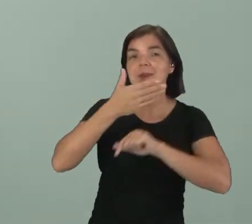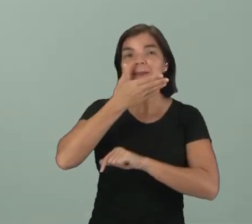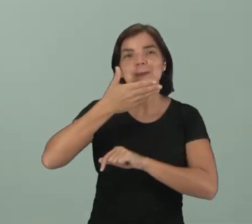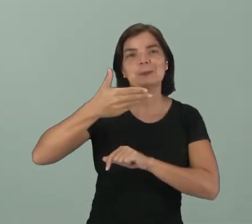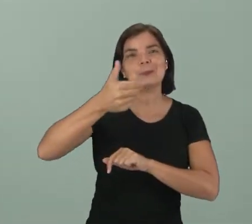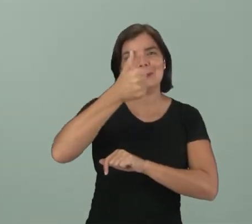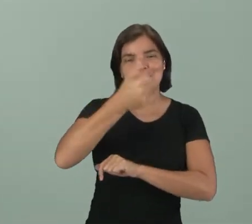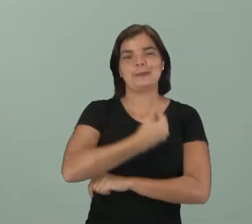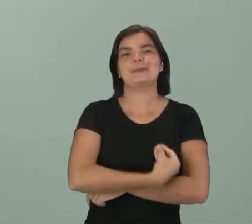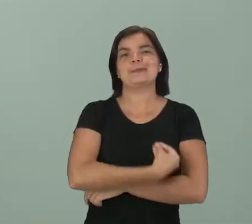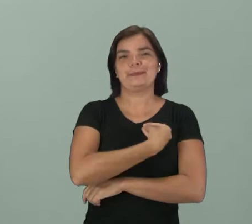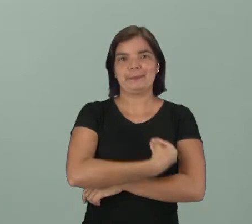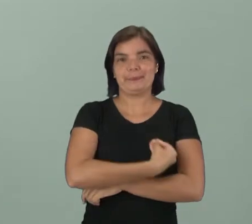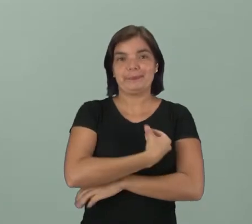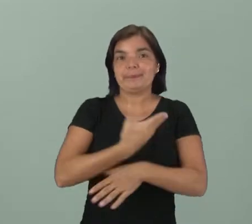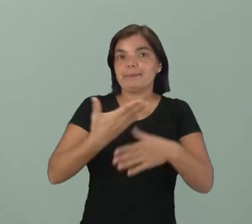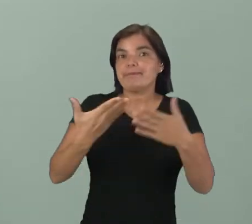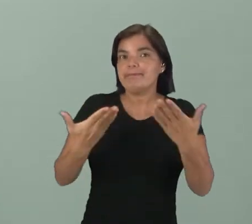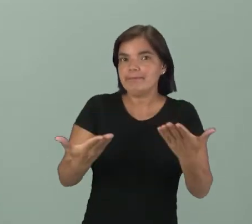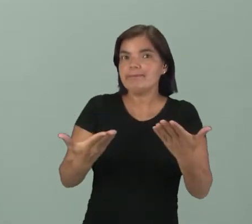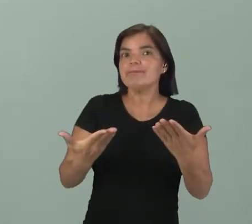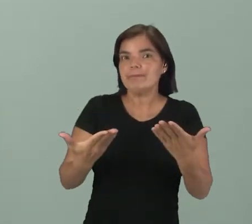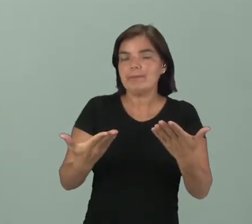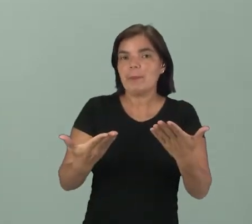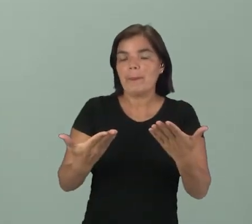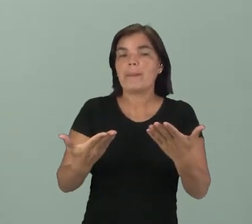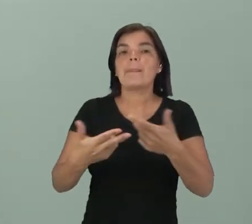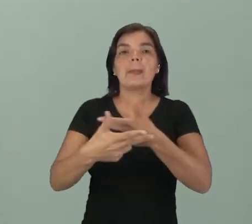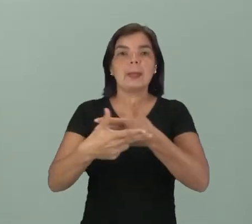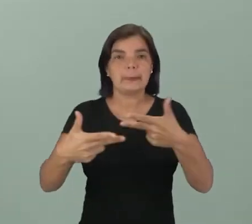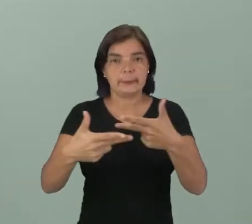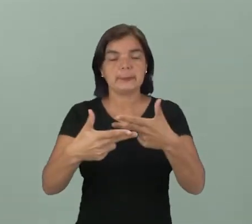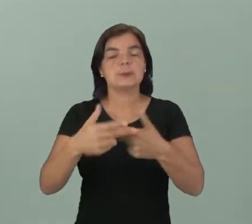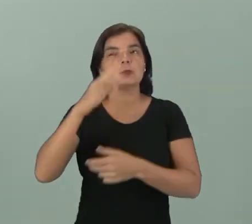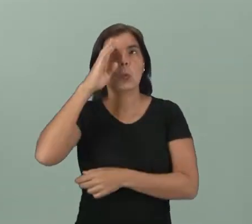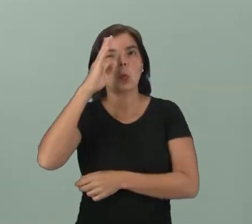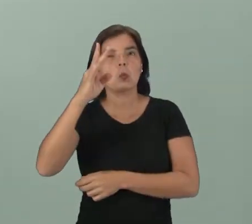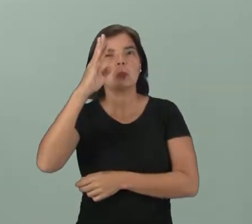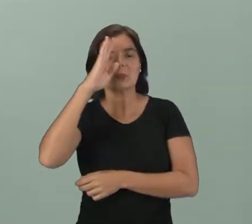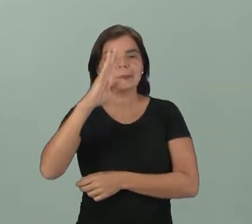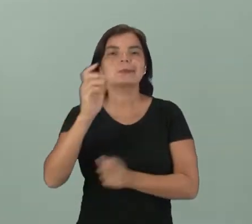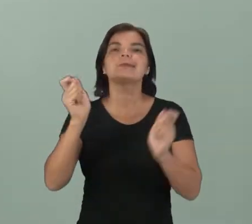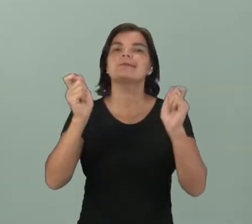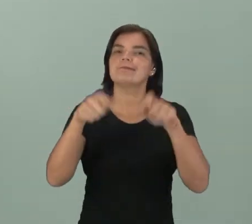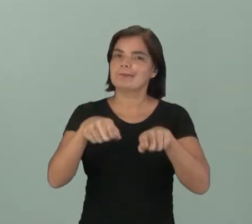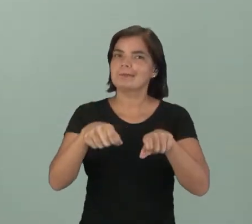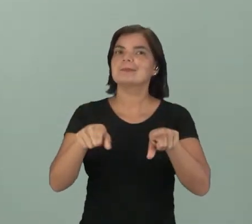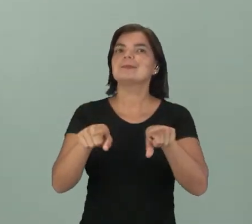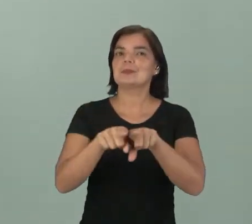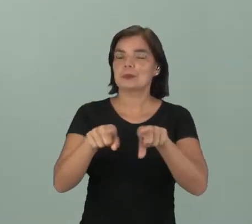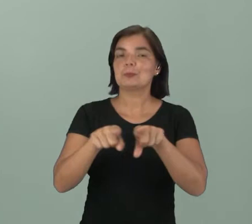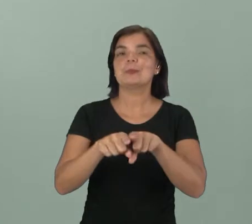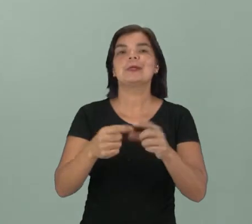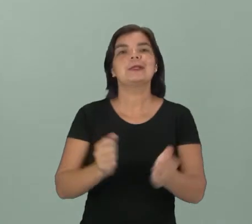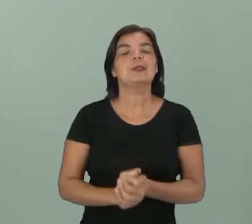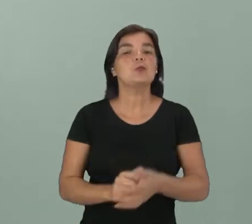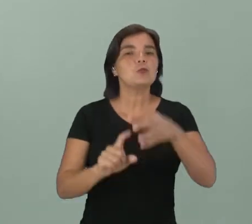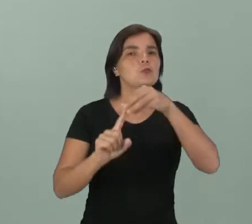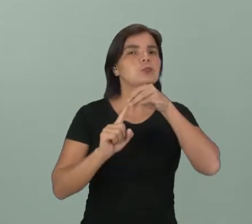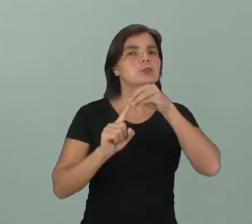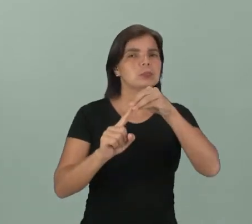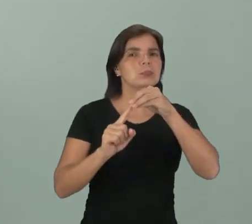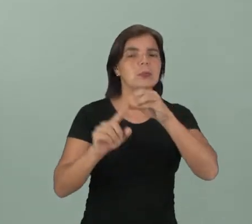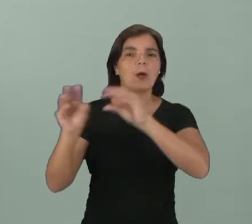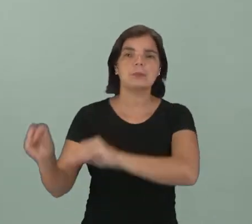melhores condições de vida então é essa a uma duas das coisas do Imaginário que a gente pode colocar como um dos motivos